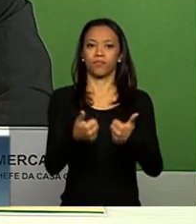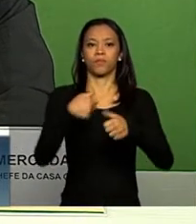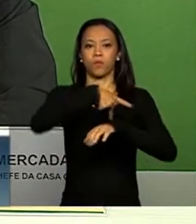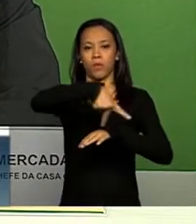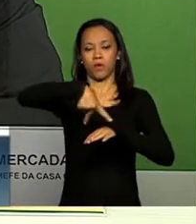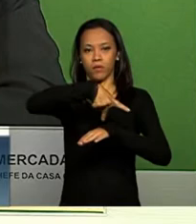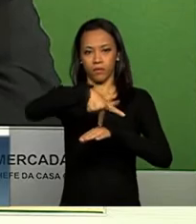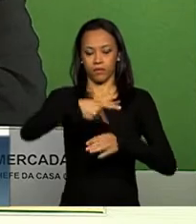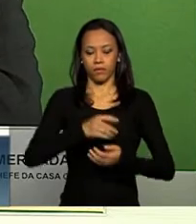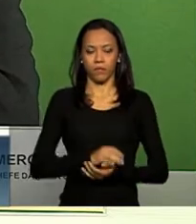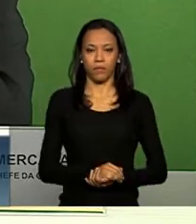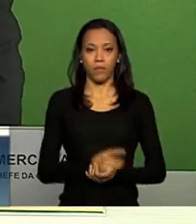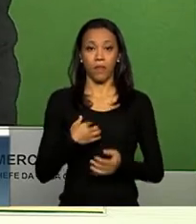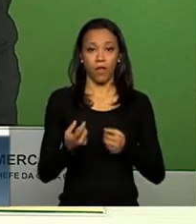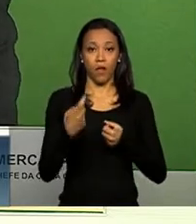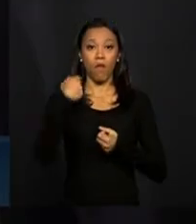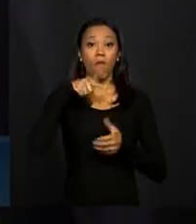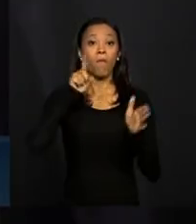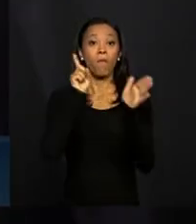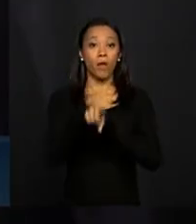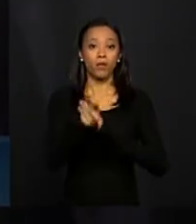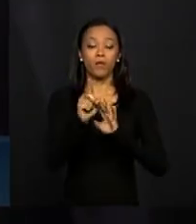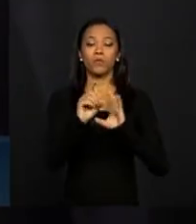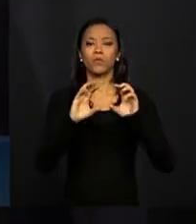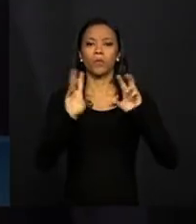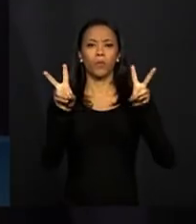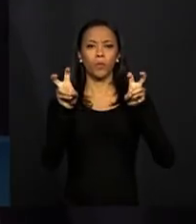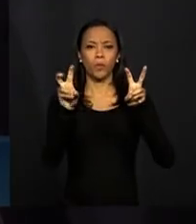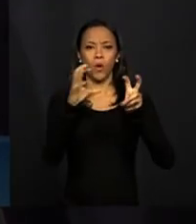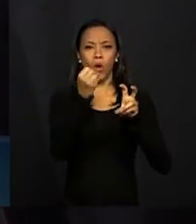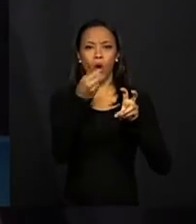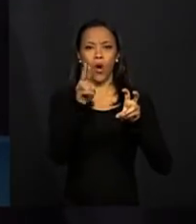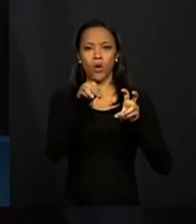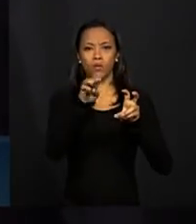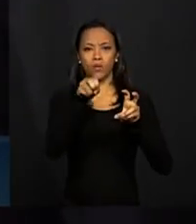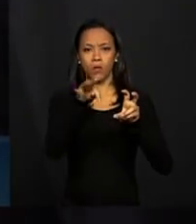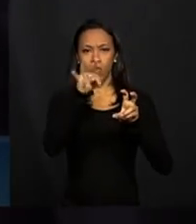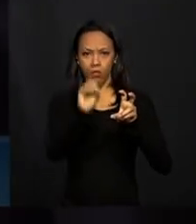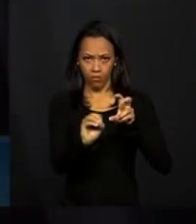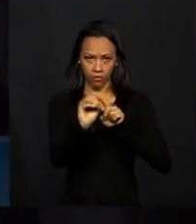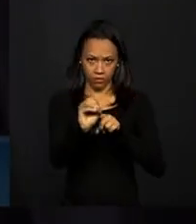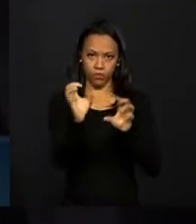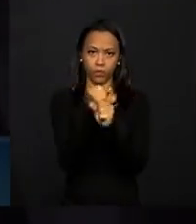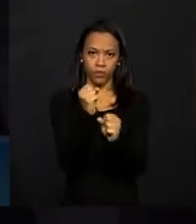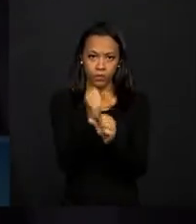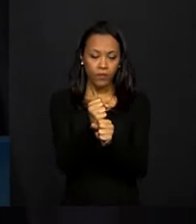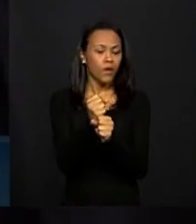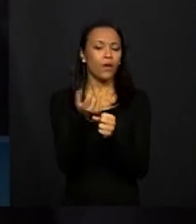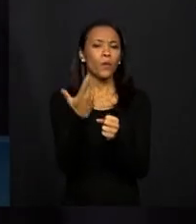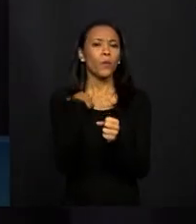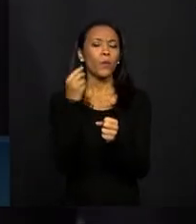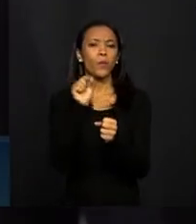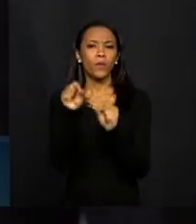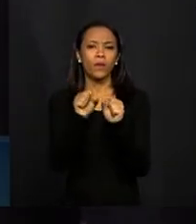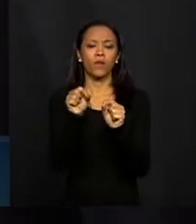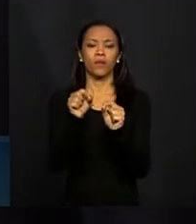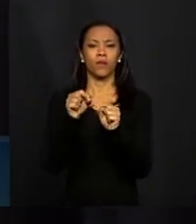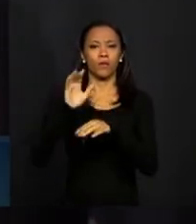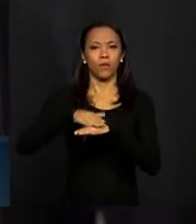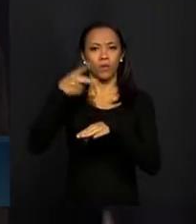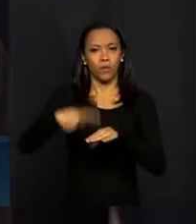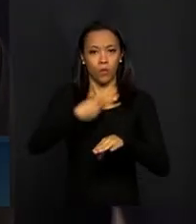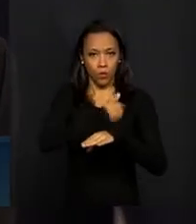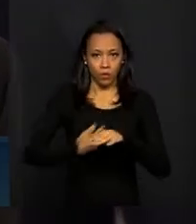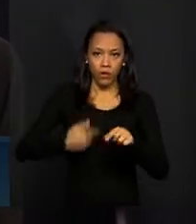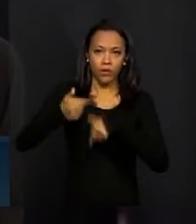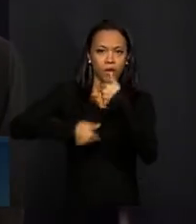Ministro, eu queria voltar na questão do orçamento. Com que perspectiva de aumento da arrecadação o governo trabalha? Vai haver aumento